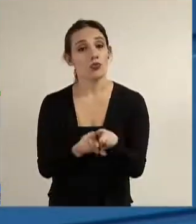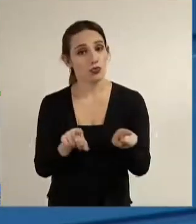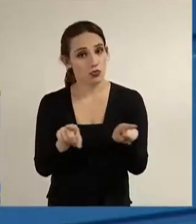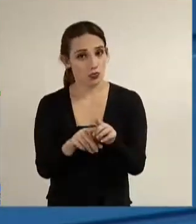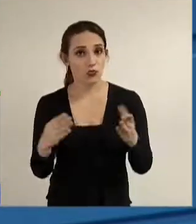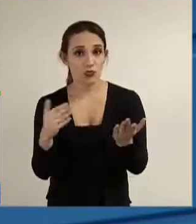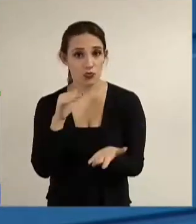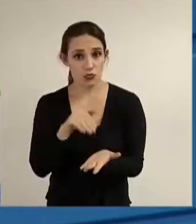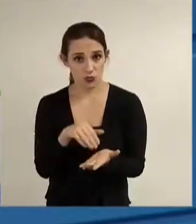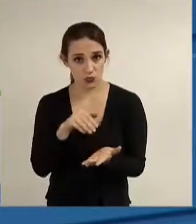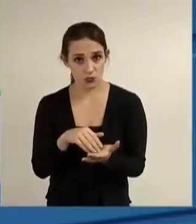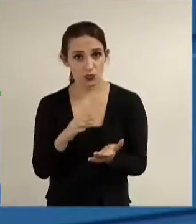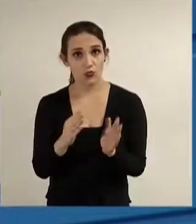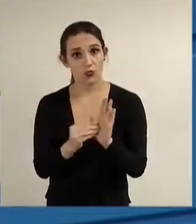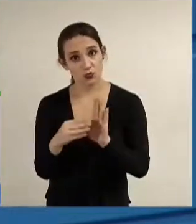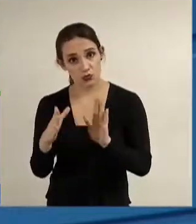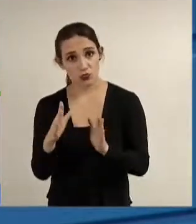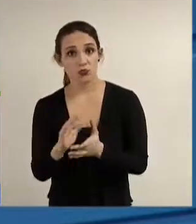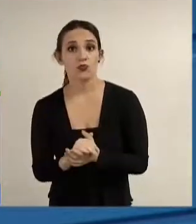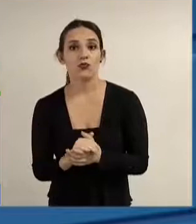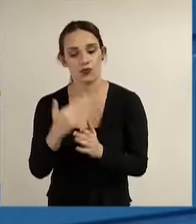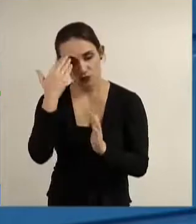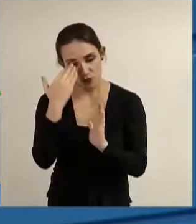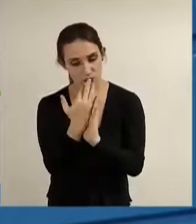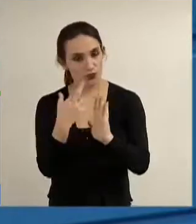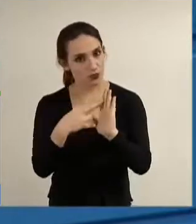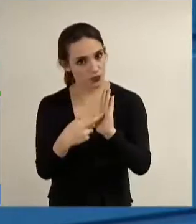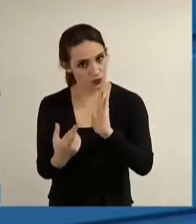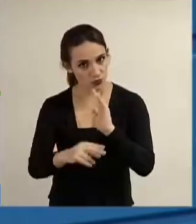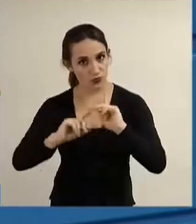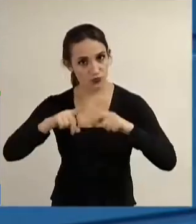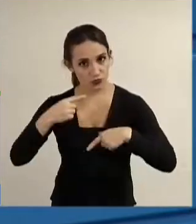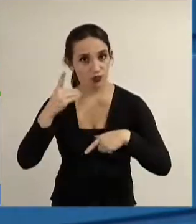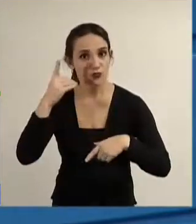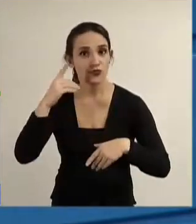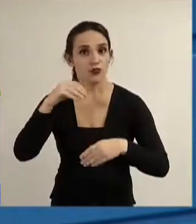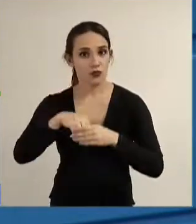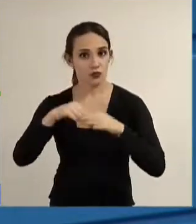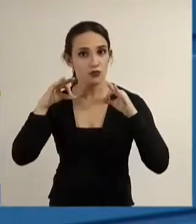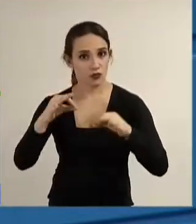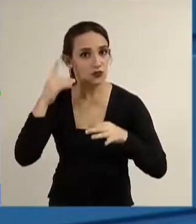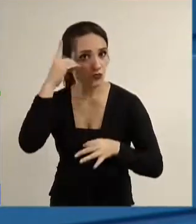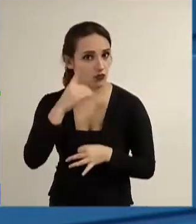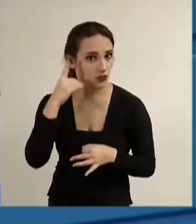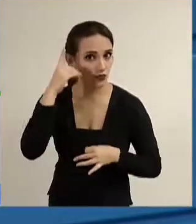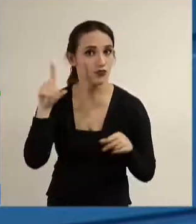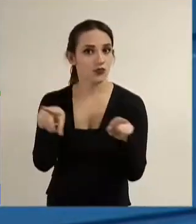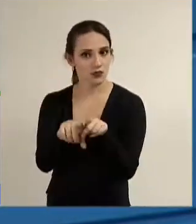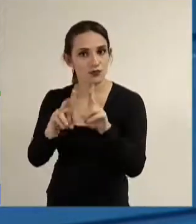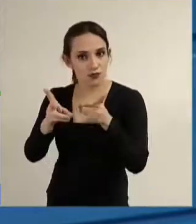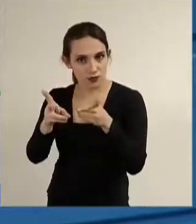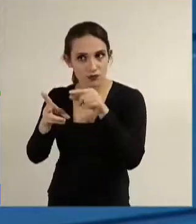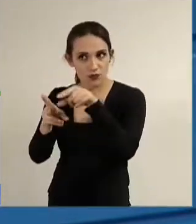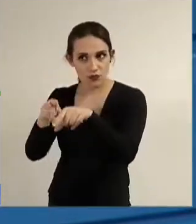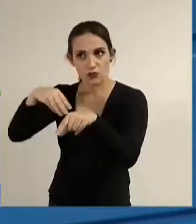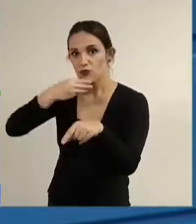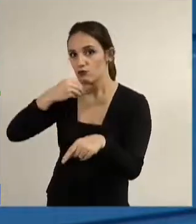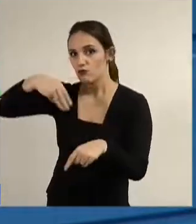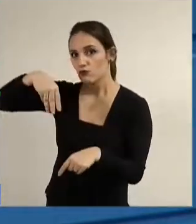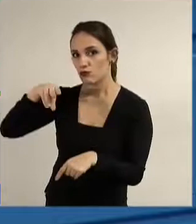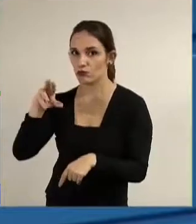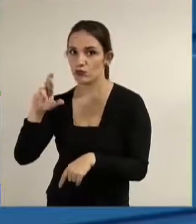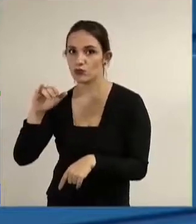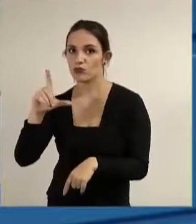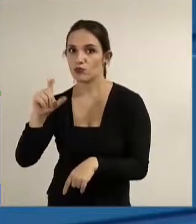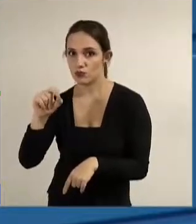Indico, por último, na forma regimental, ouvido o colendo plenário, seja encaminhado expediente também ao senhor Murilo Zawid, secretário de Estado